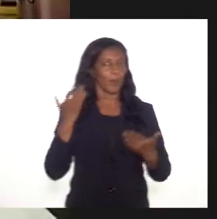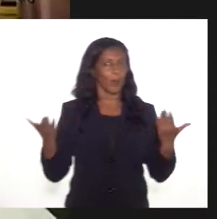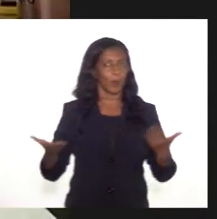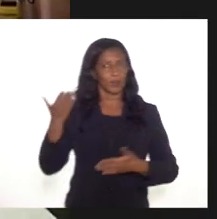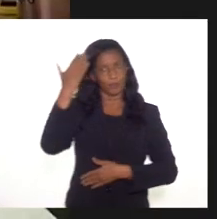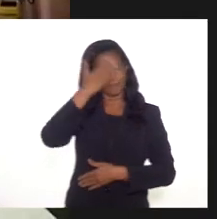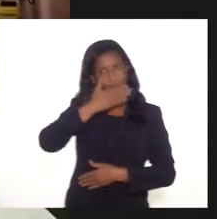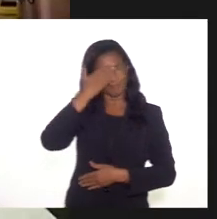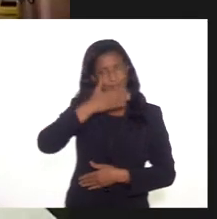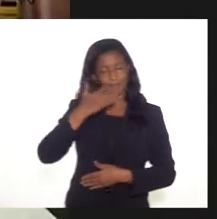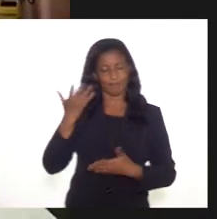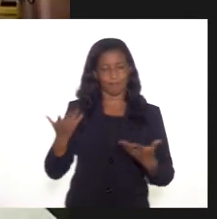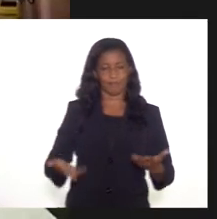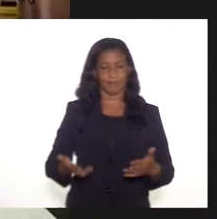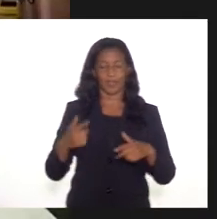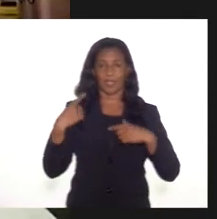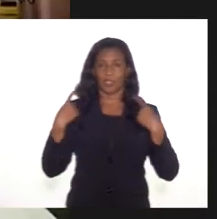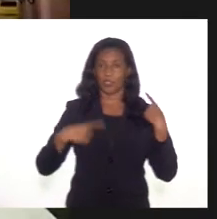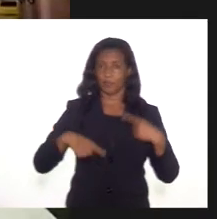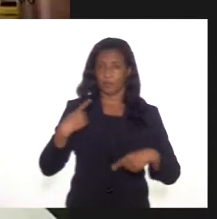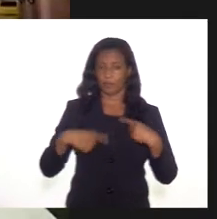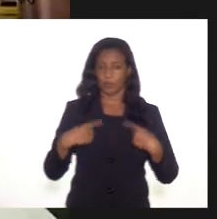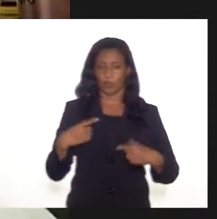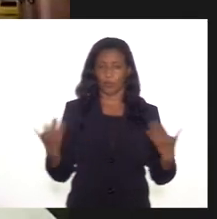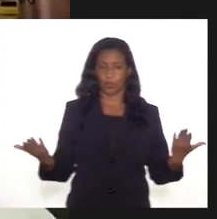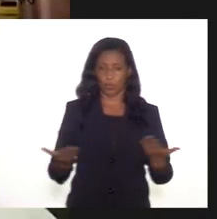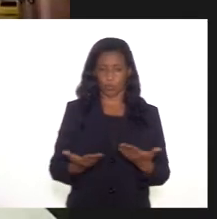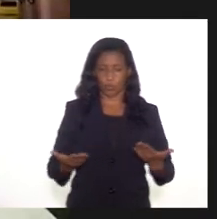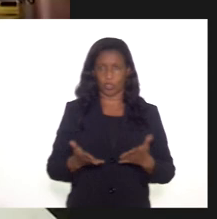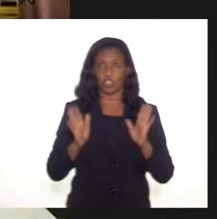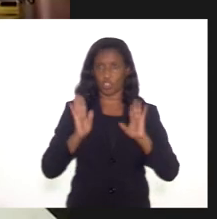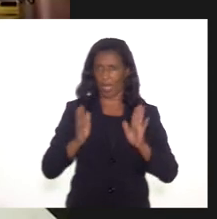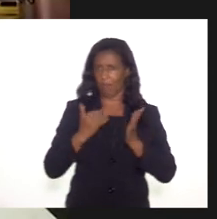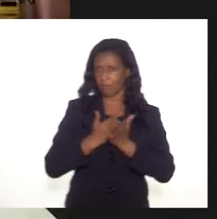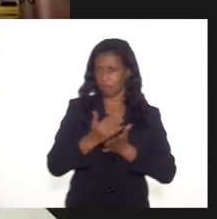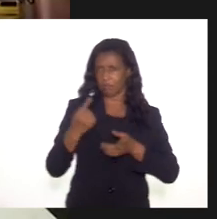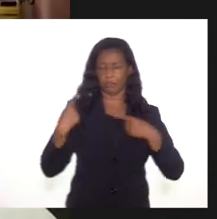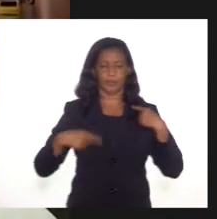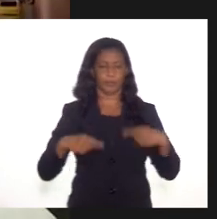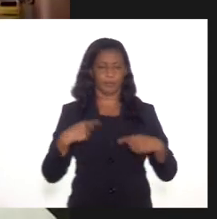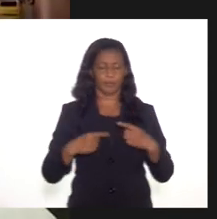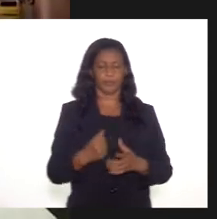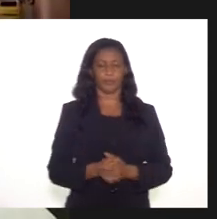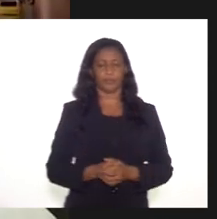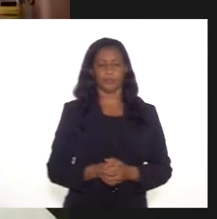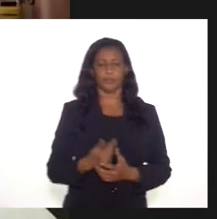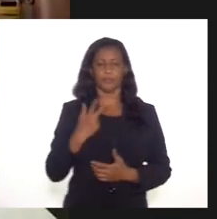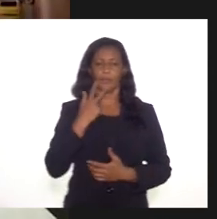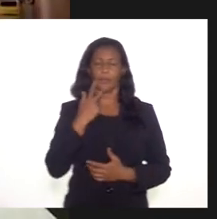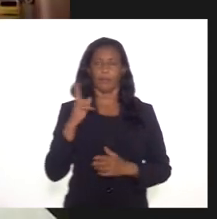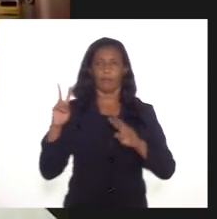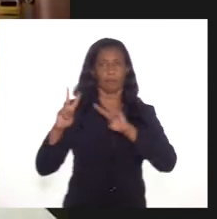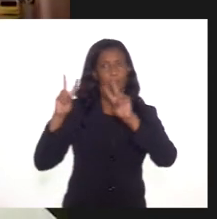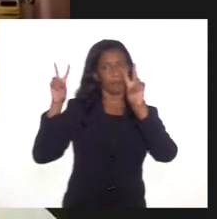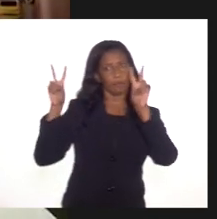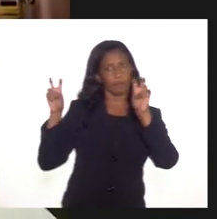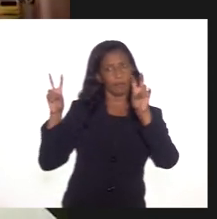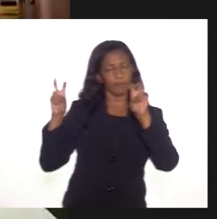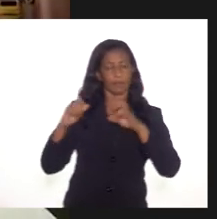sessão, que a gente vai discutir aqui hoje, já estamos discutindo, trata-se de um